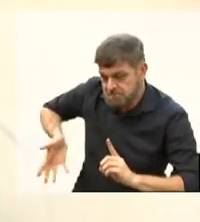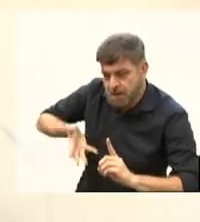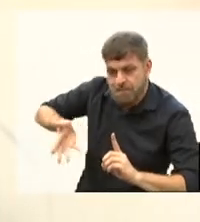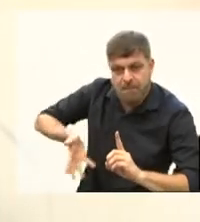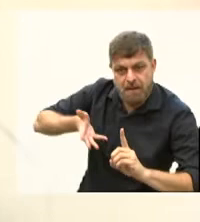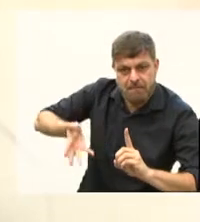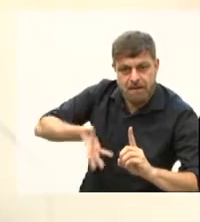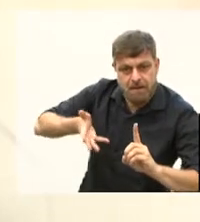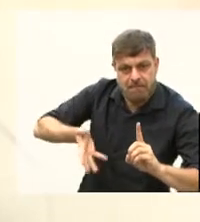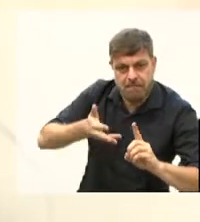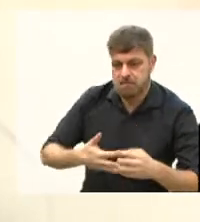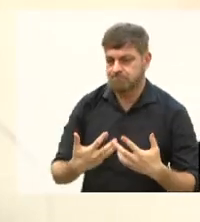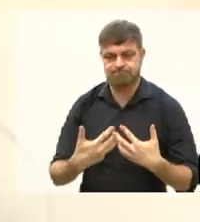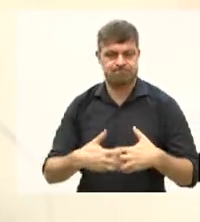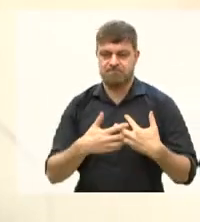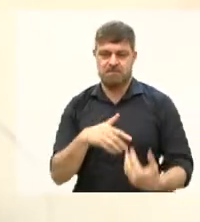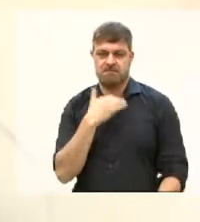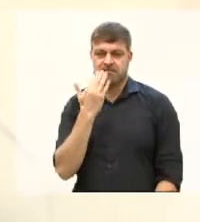dele, não funciona.